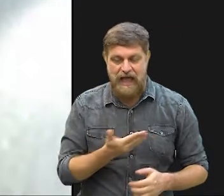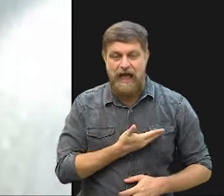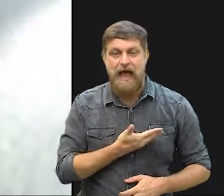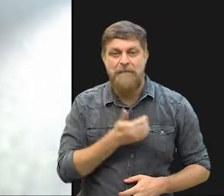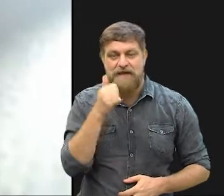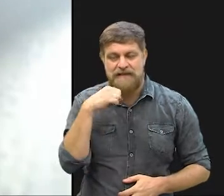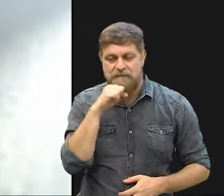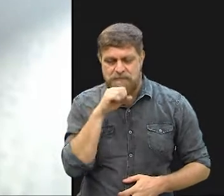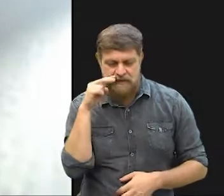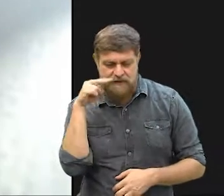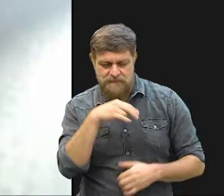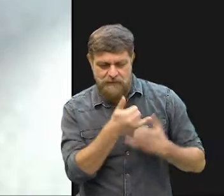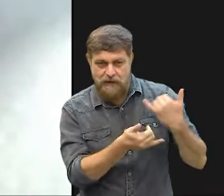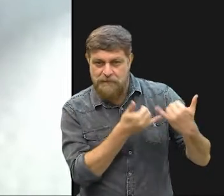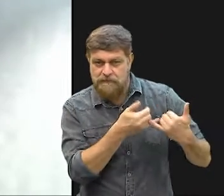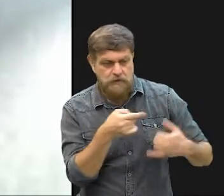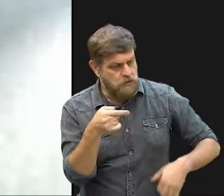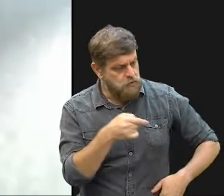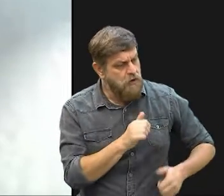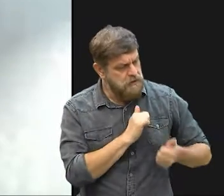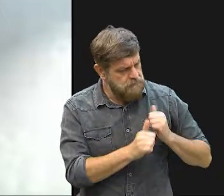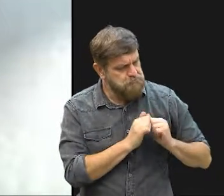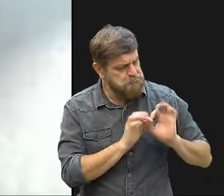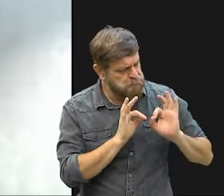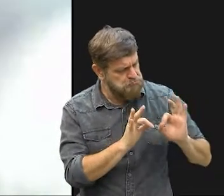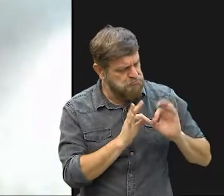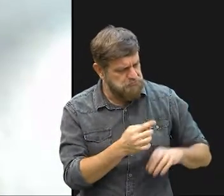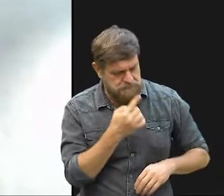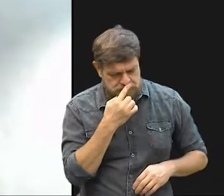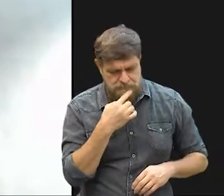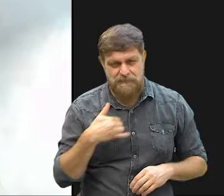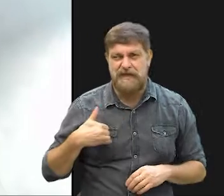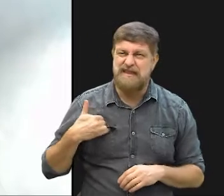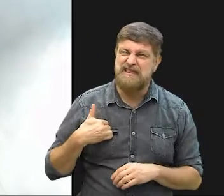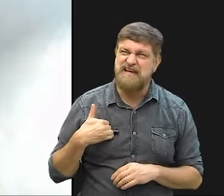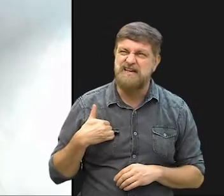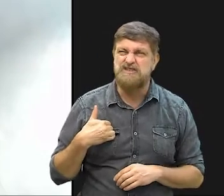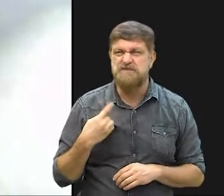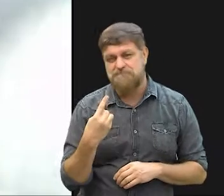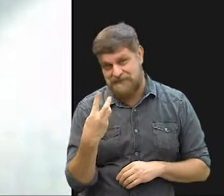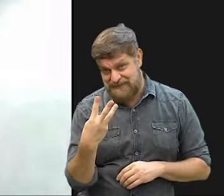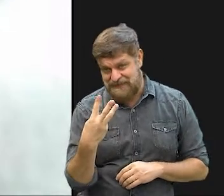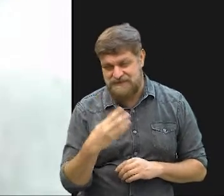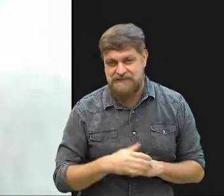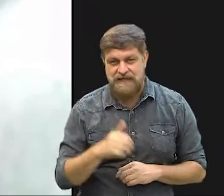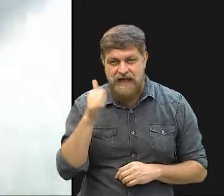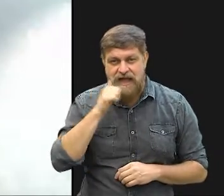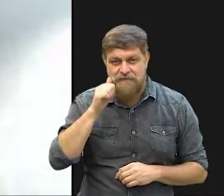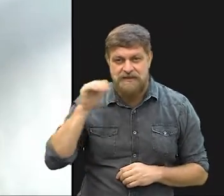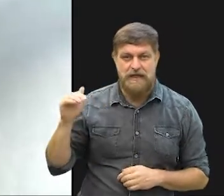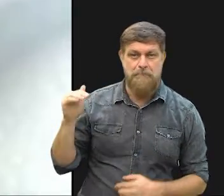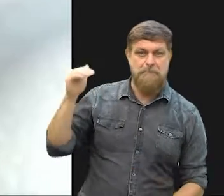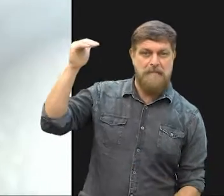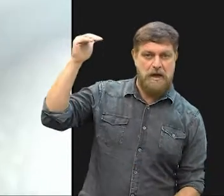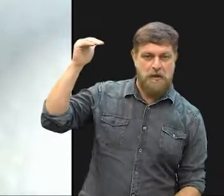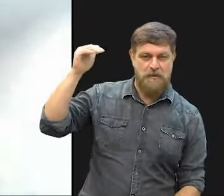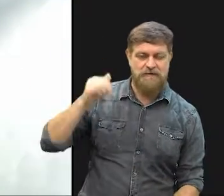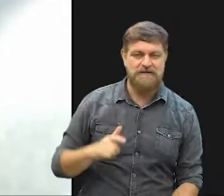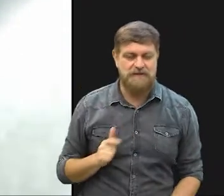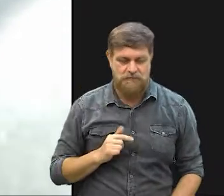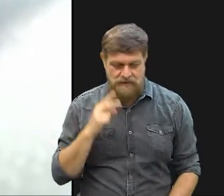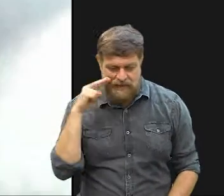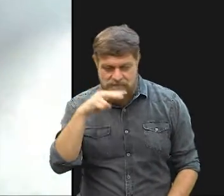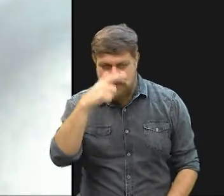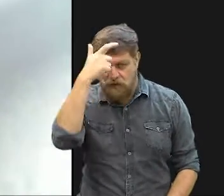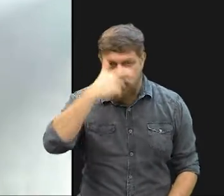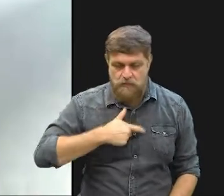e falou assim, Janete, escuta, sua filha joga bem, acho que eu deveria ter uns 12, 13 anos, e as meninas eram mais velhas, né? E aí ela